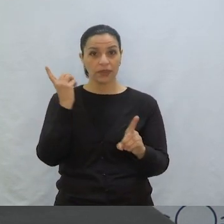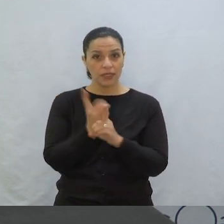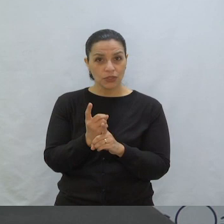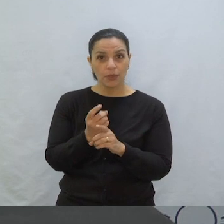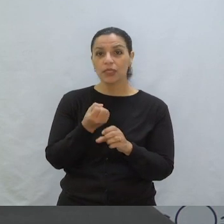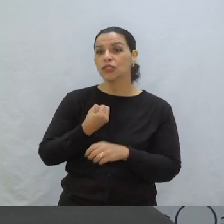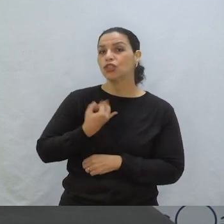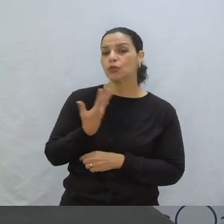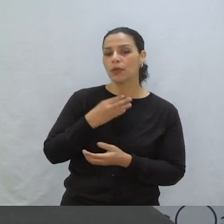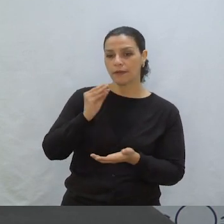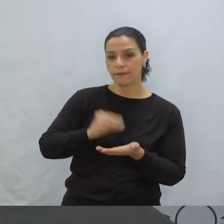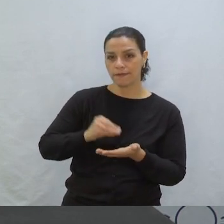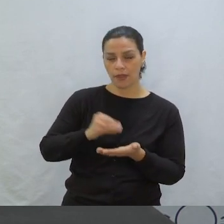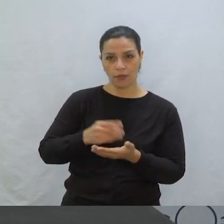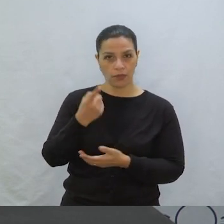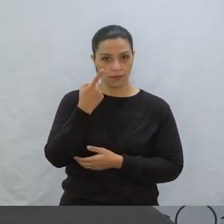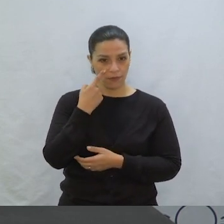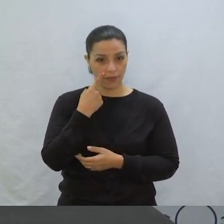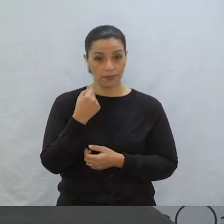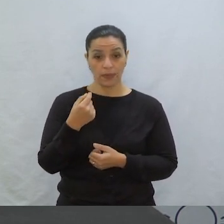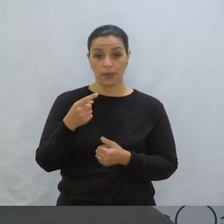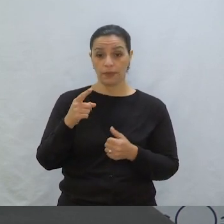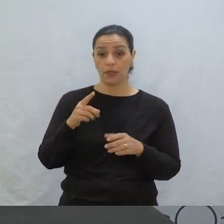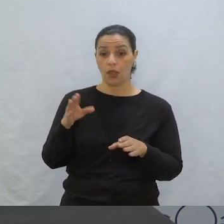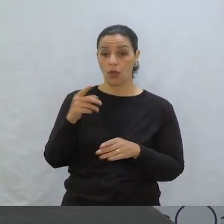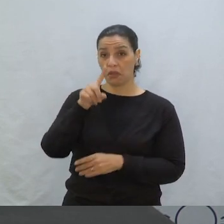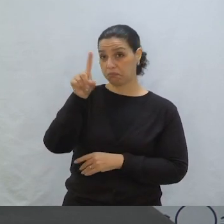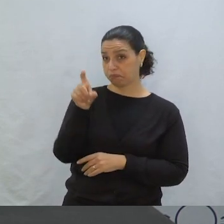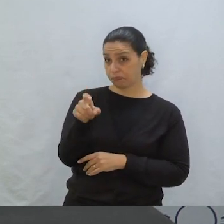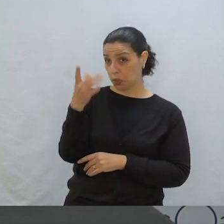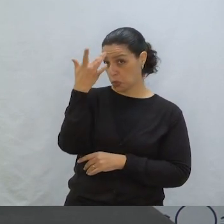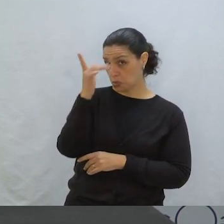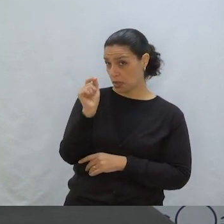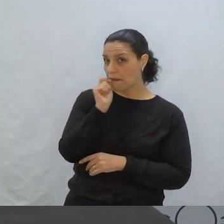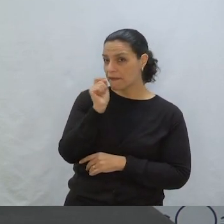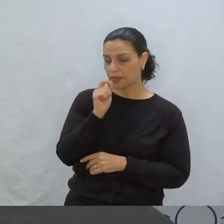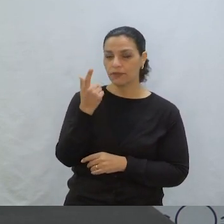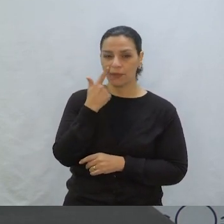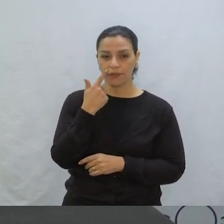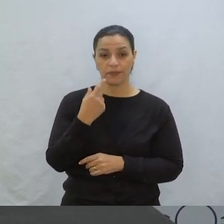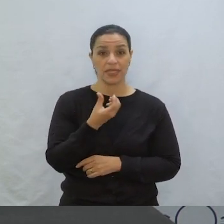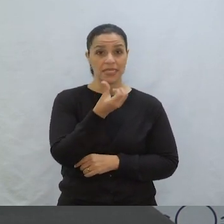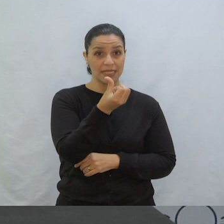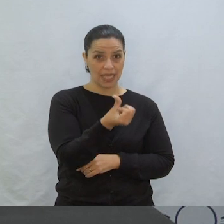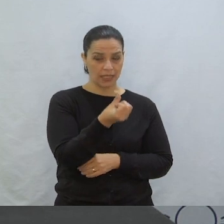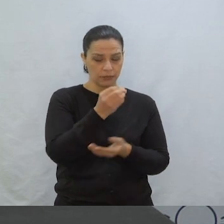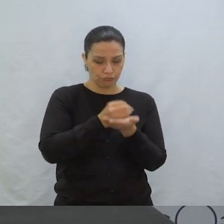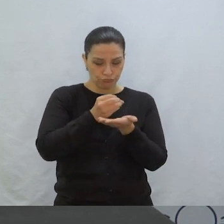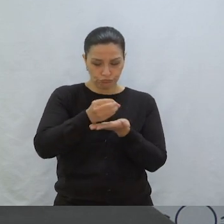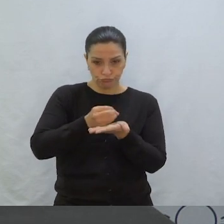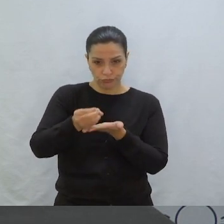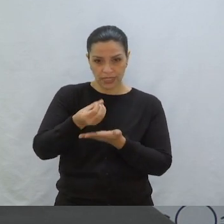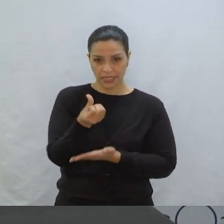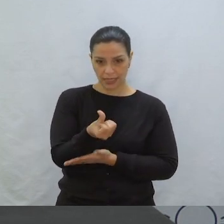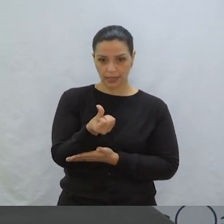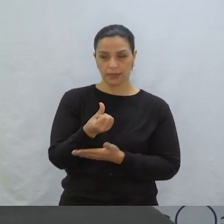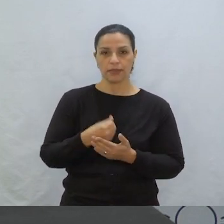Vamos descobrir que número é esse que está faltando. Primeiro, esse aqui é da primeira linha. Então, vamos lá, 6